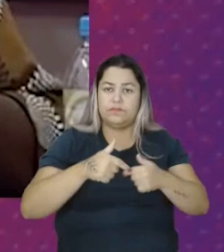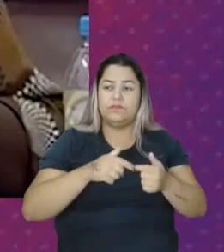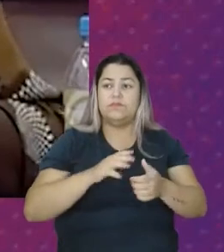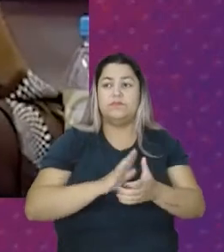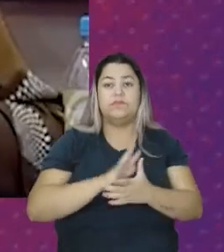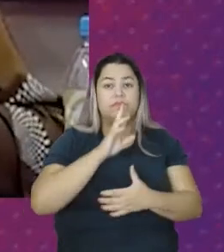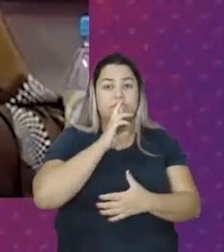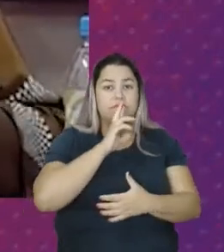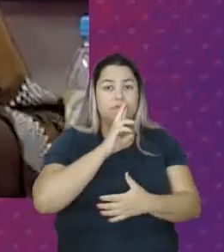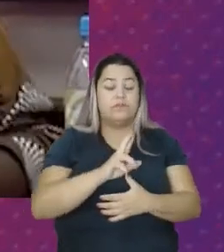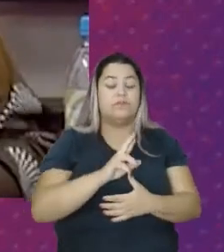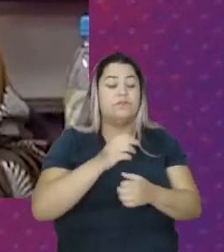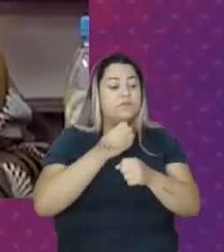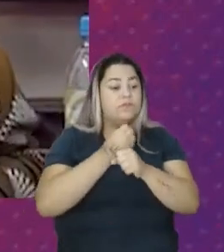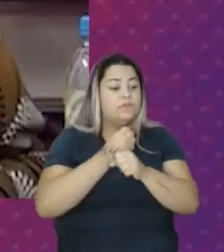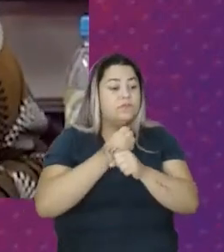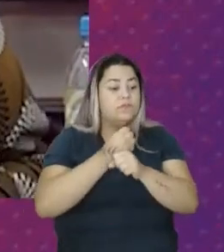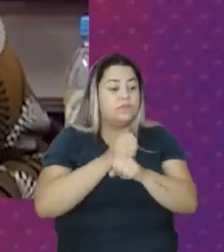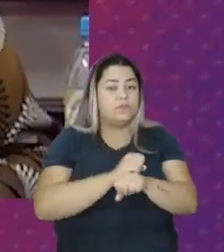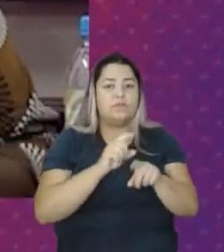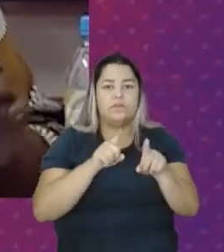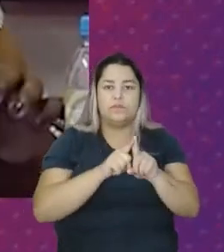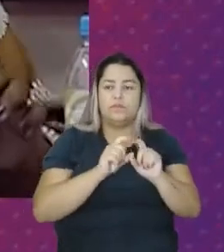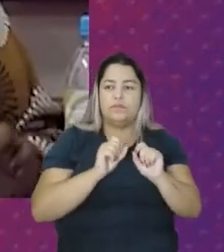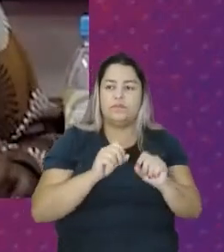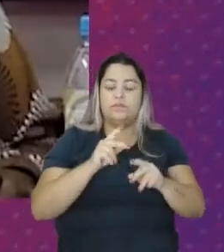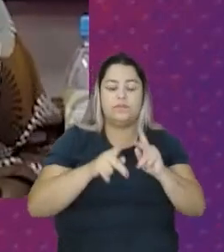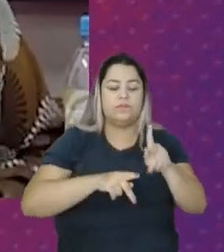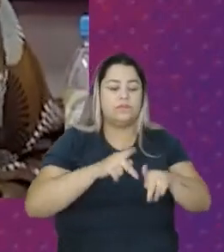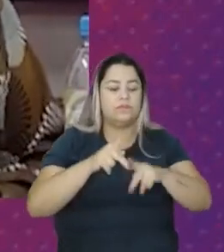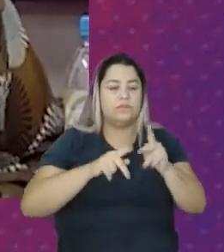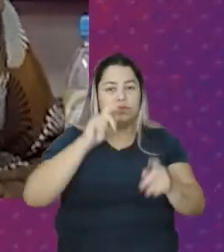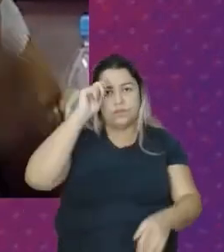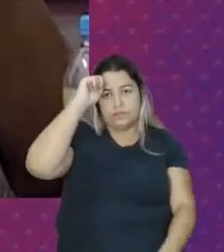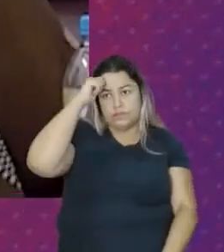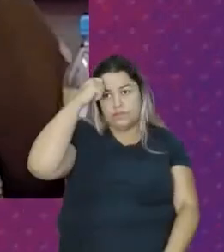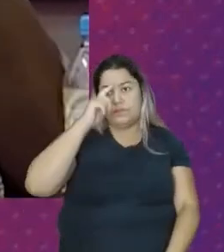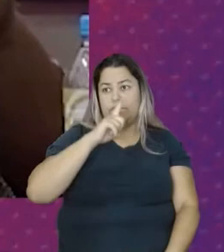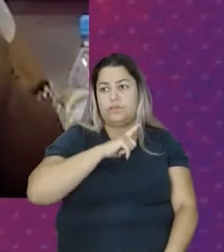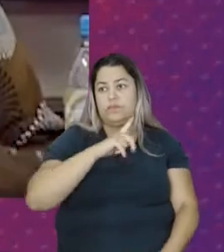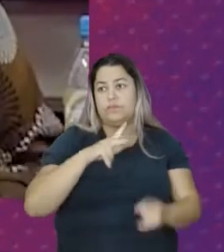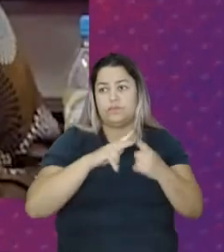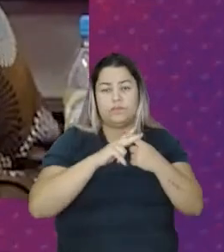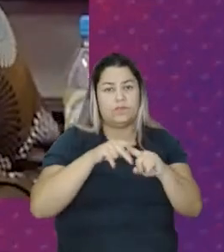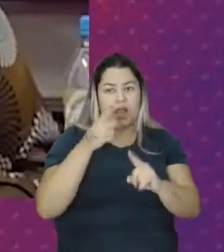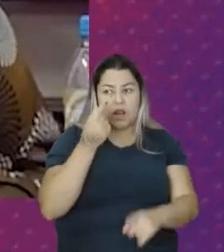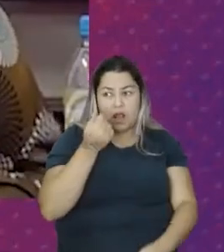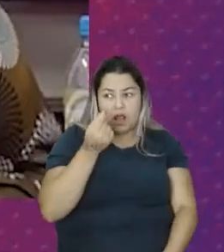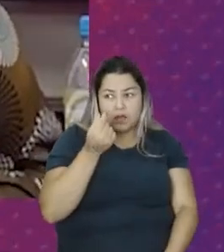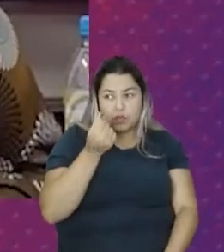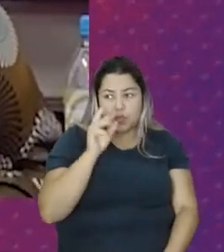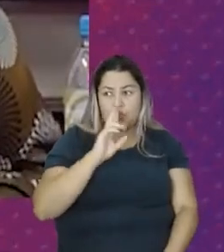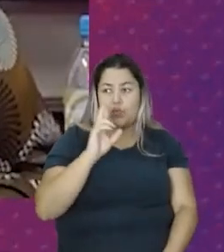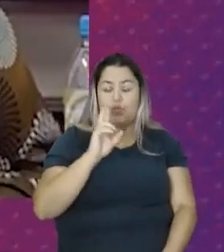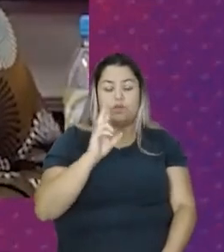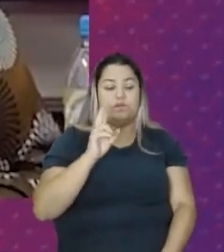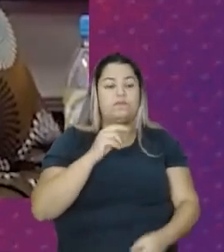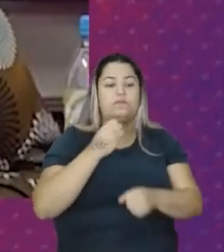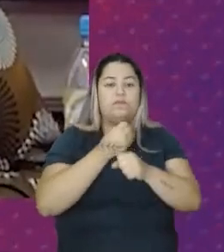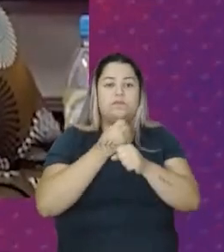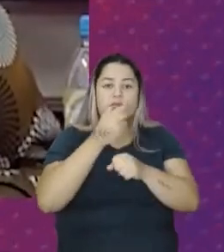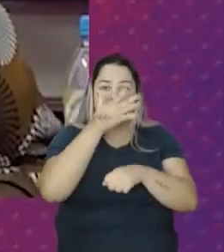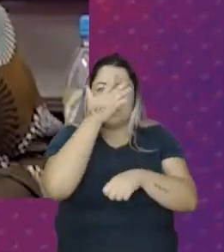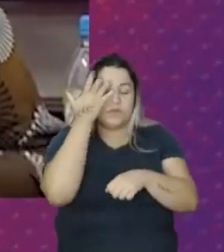foi o resultado da abolição da população negra. Quem teve reparação em dinheiro foram os